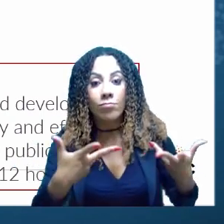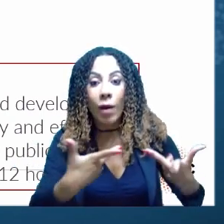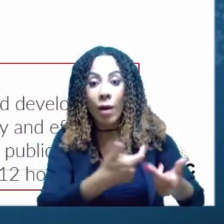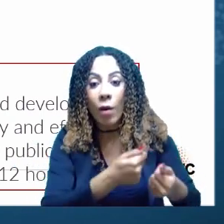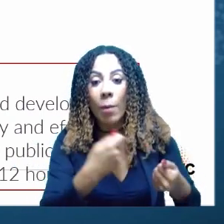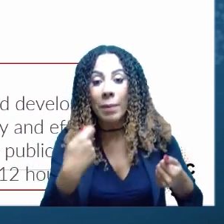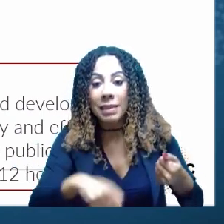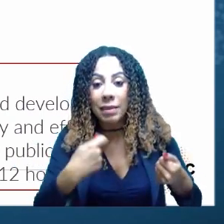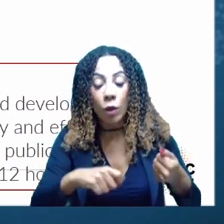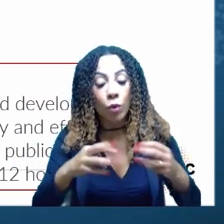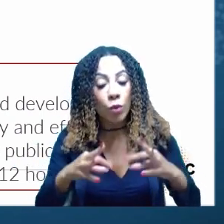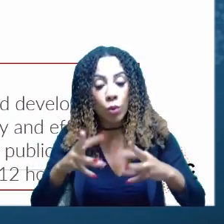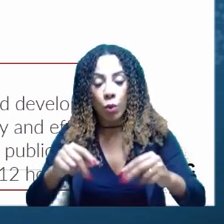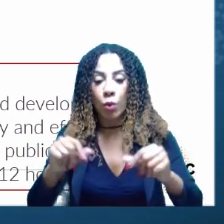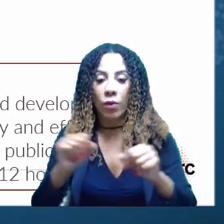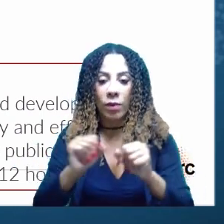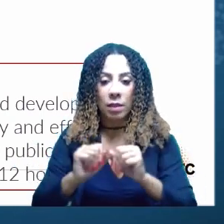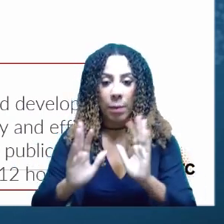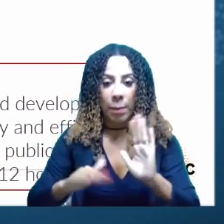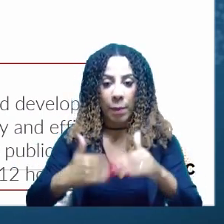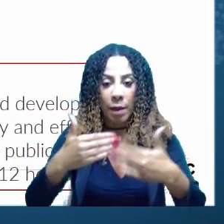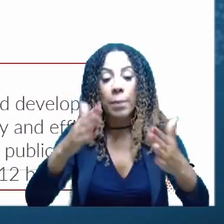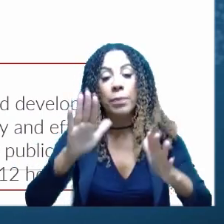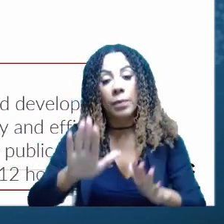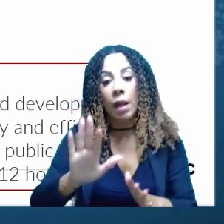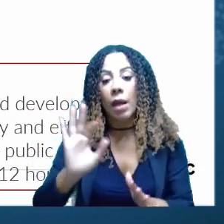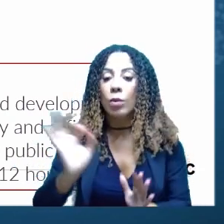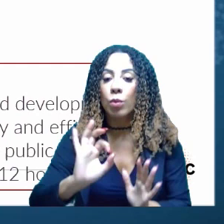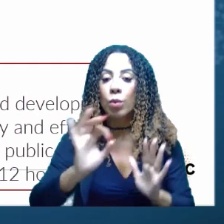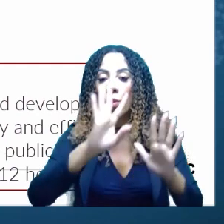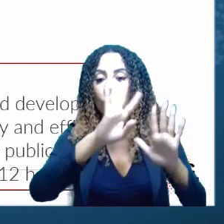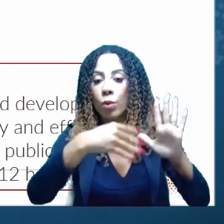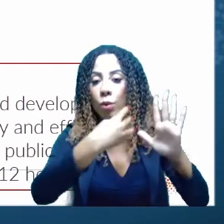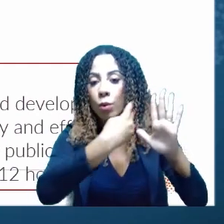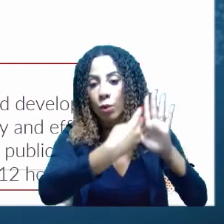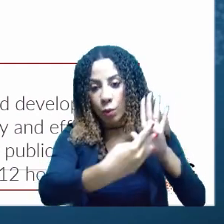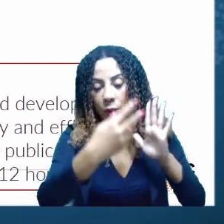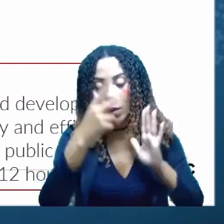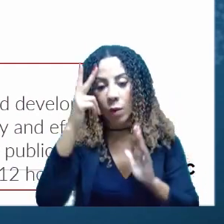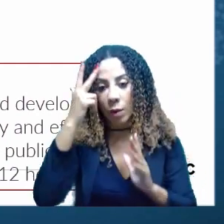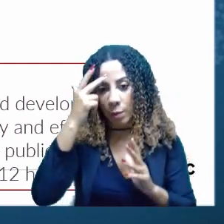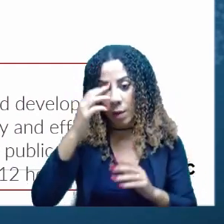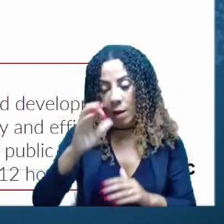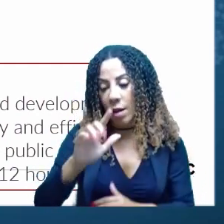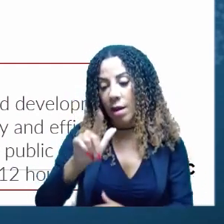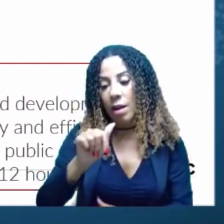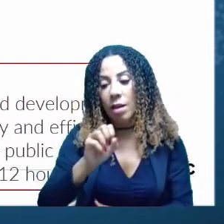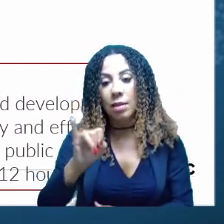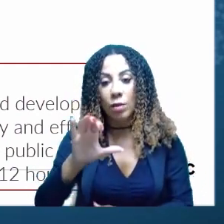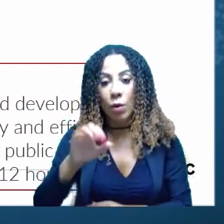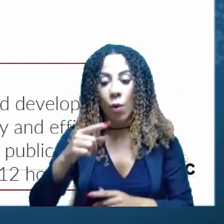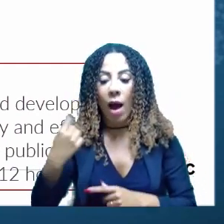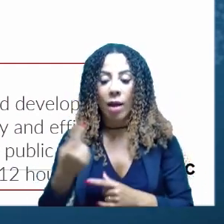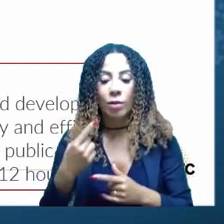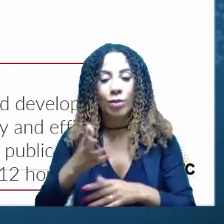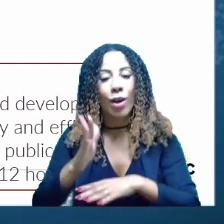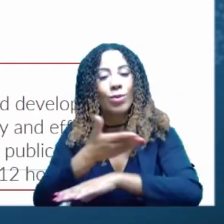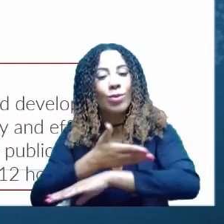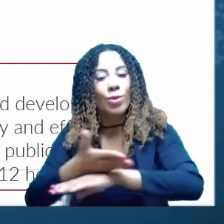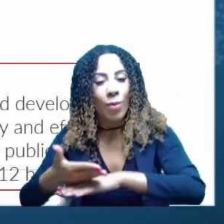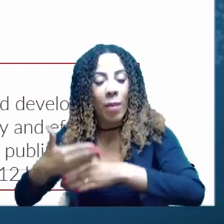no desenvolvimento, mas não no cronograma clássico ao qual estávamos acostumados.